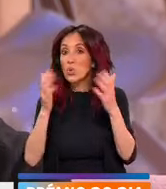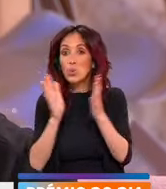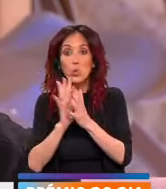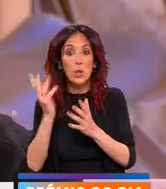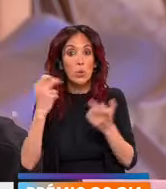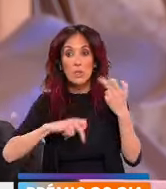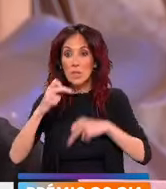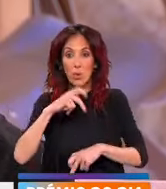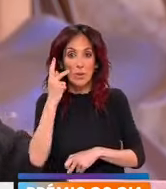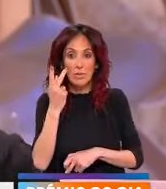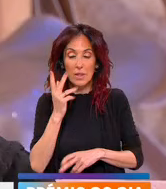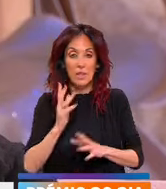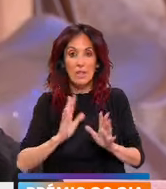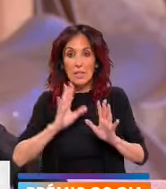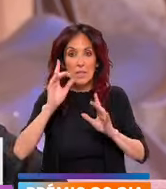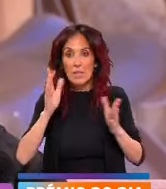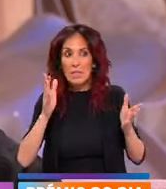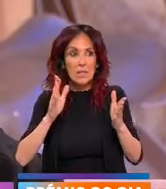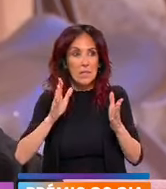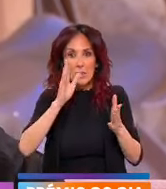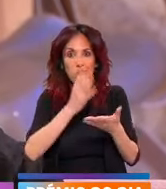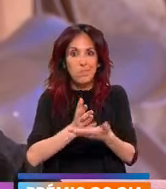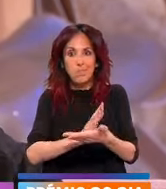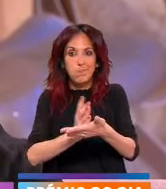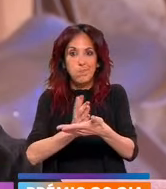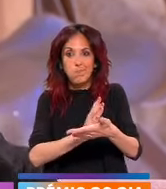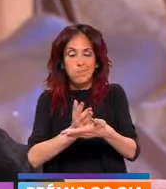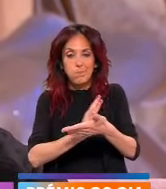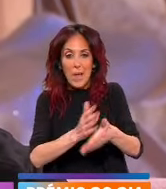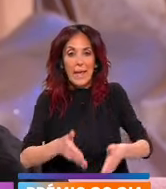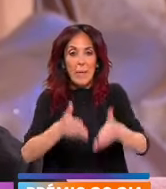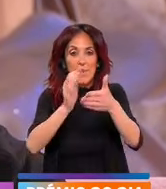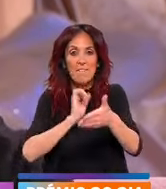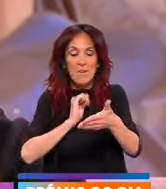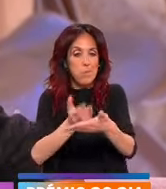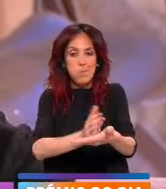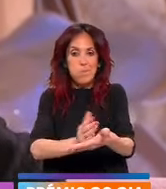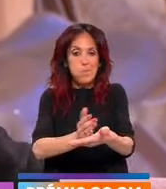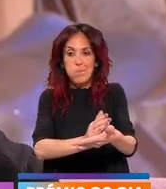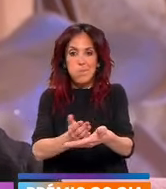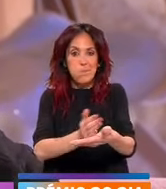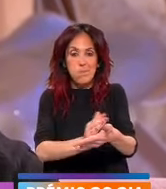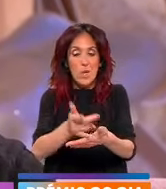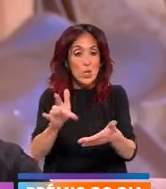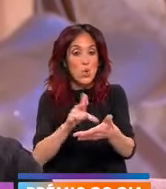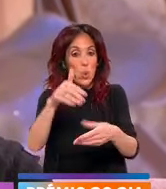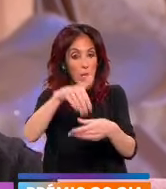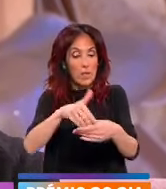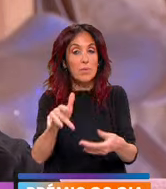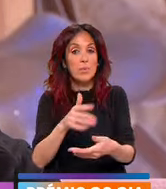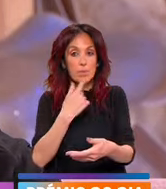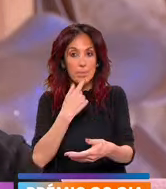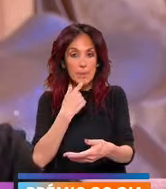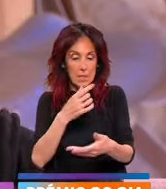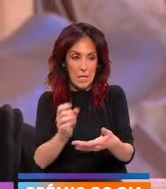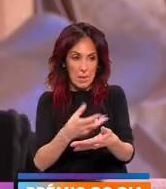também um bocadinho não saber muito bem o que é que o que é que eu queria qual era o caminho que eu queria percorrer porque depois aí no livro também dá para perceber